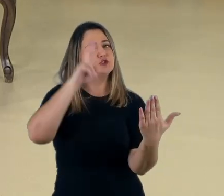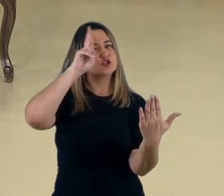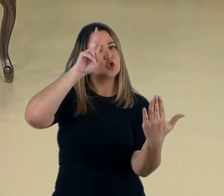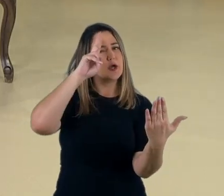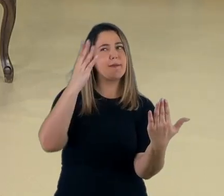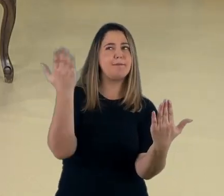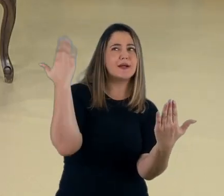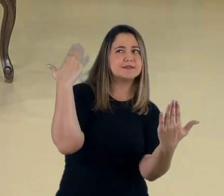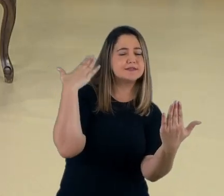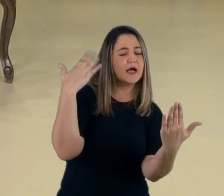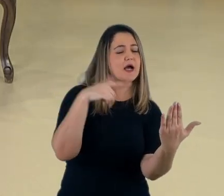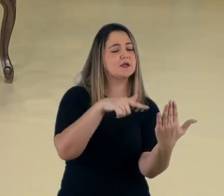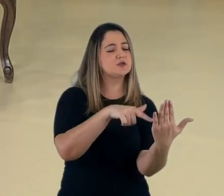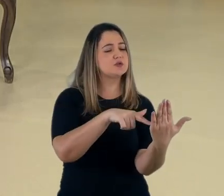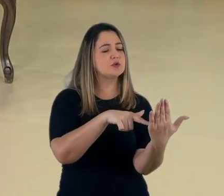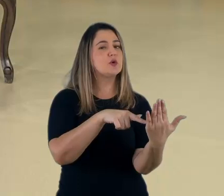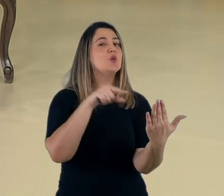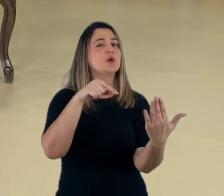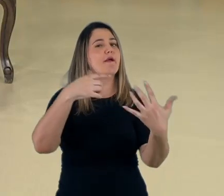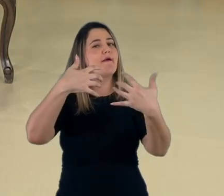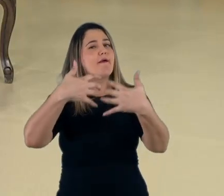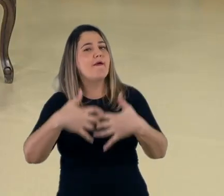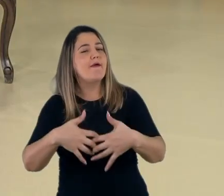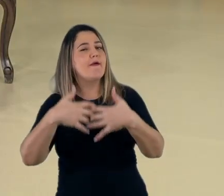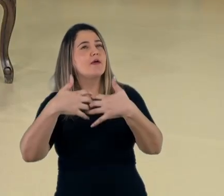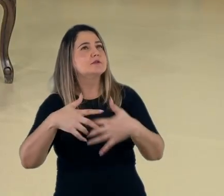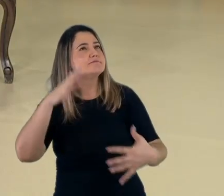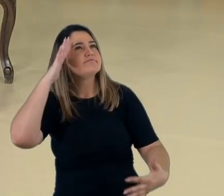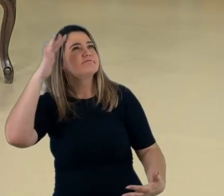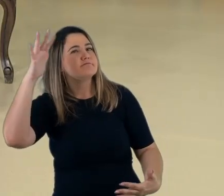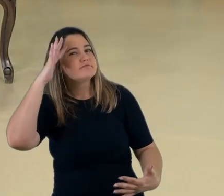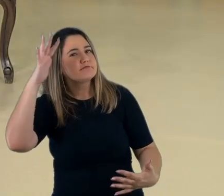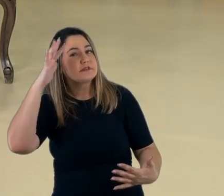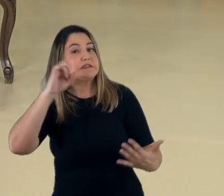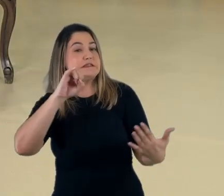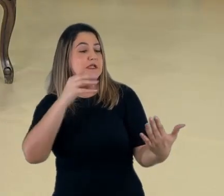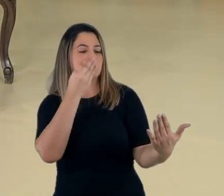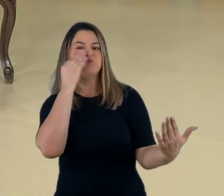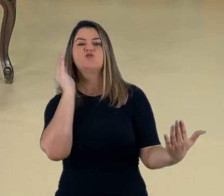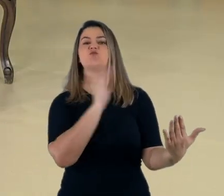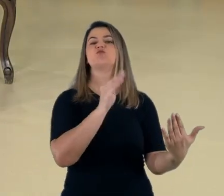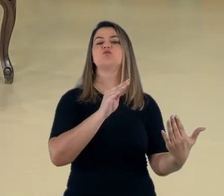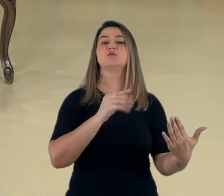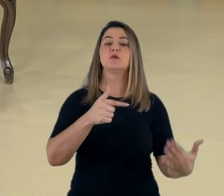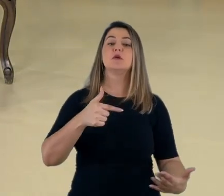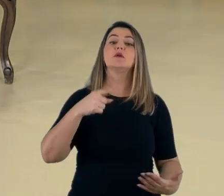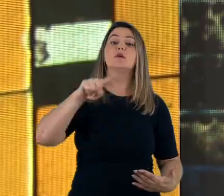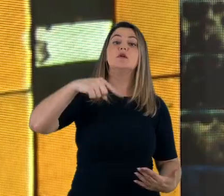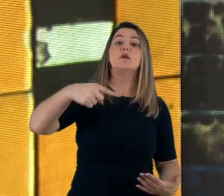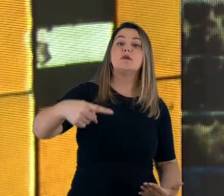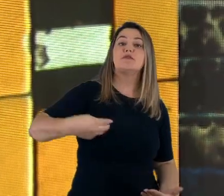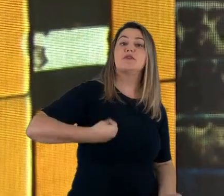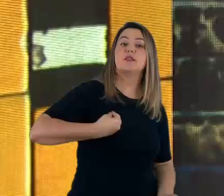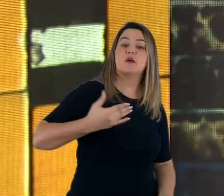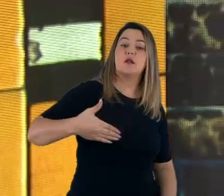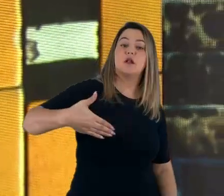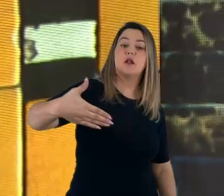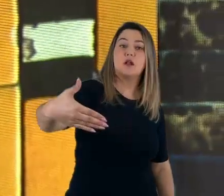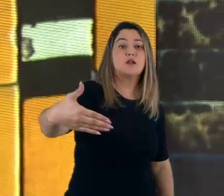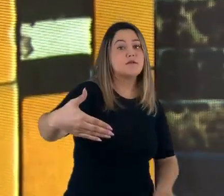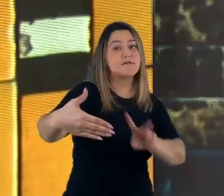estão fadados a repeti-la, especialmente nos seus defeitos. Portanto, eu quero